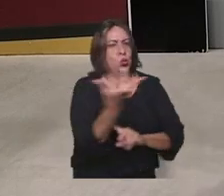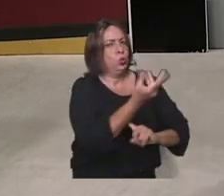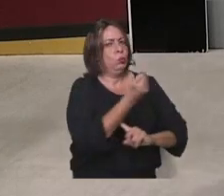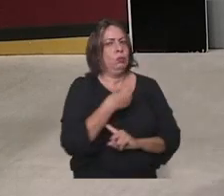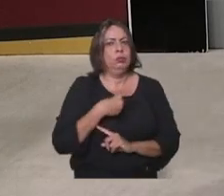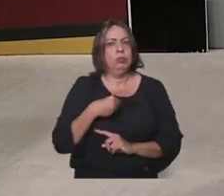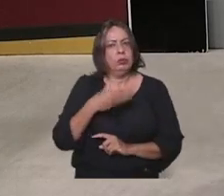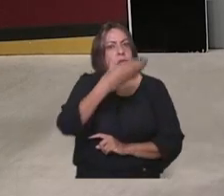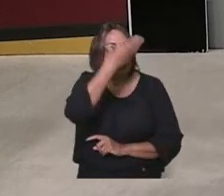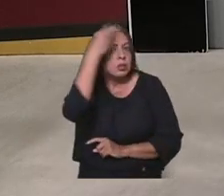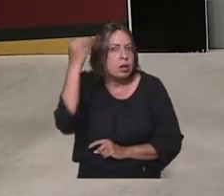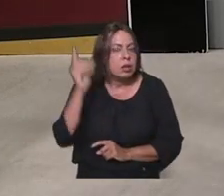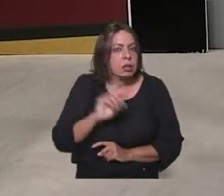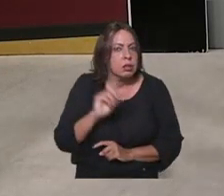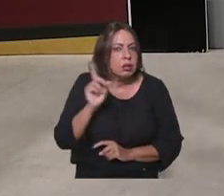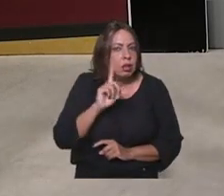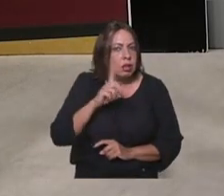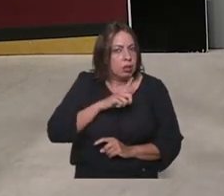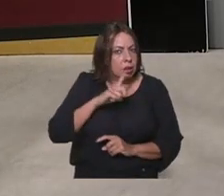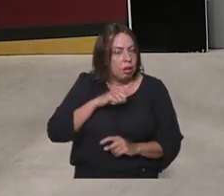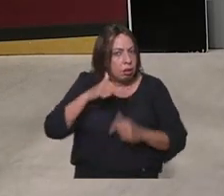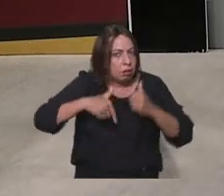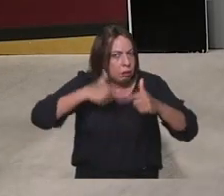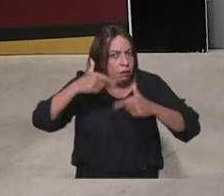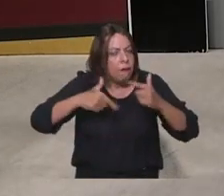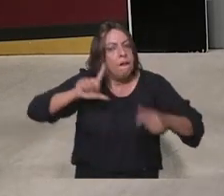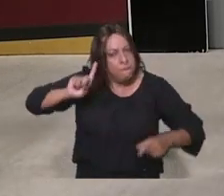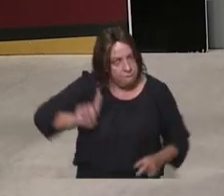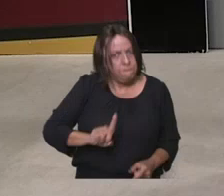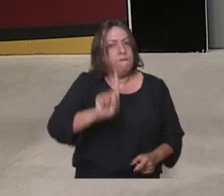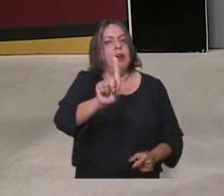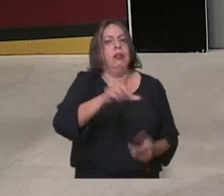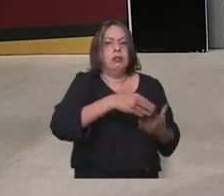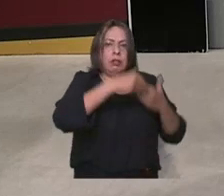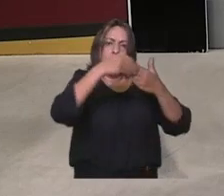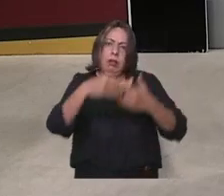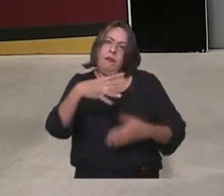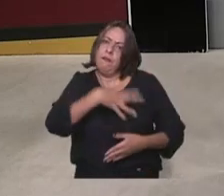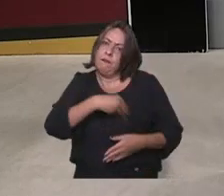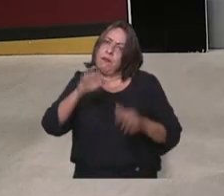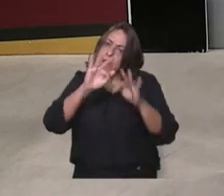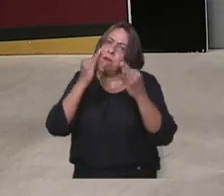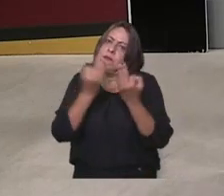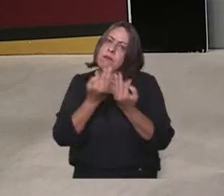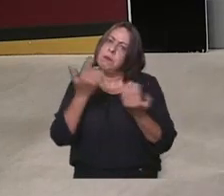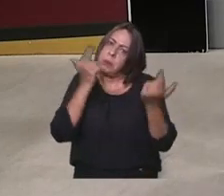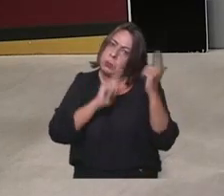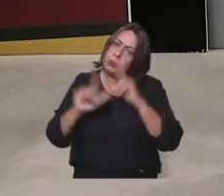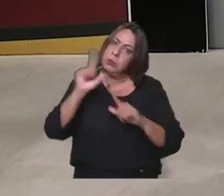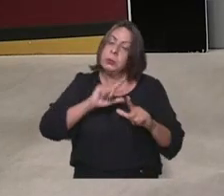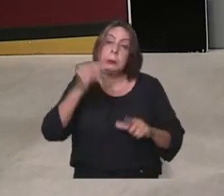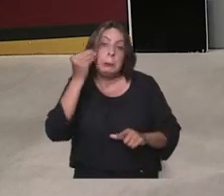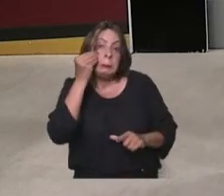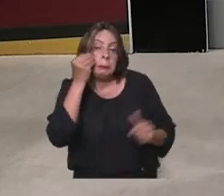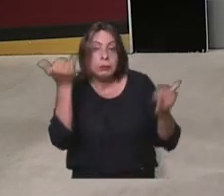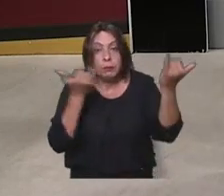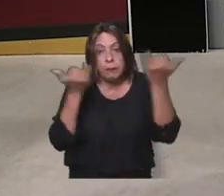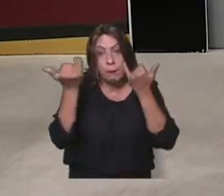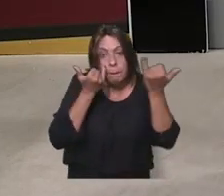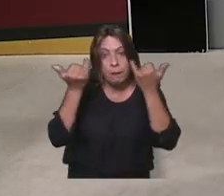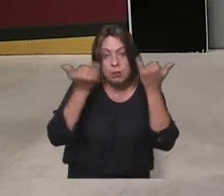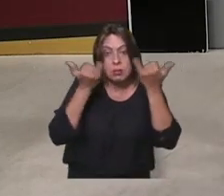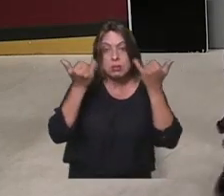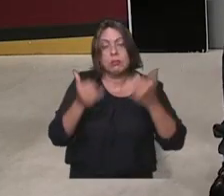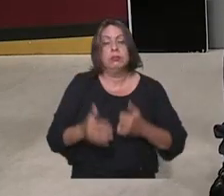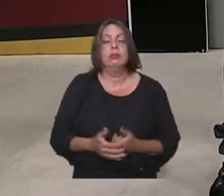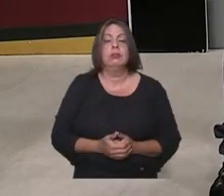não esquece aí, quando tiver uma ação desse tipo aí, vai lá, participa, leva os filhos, leva a família para ganhar um pouco mais de informação, né? É